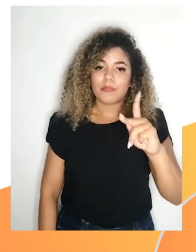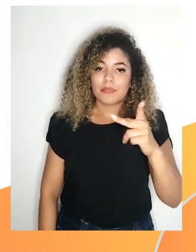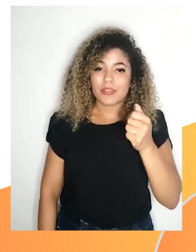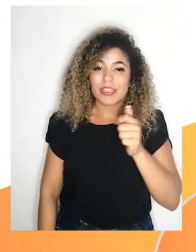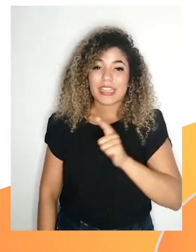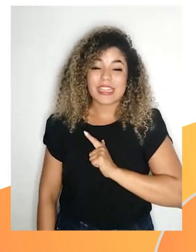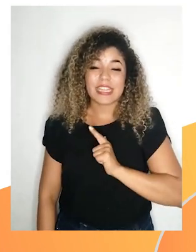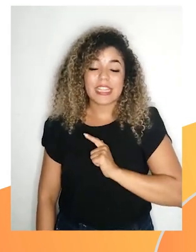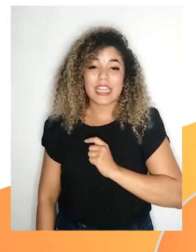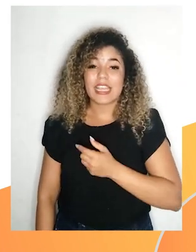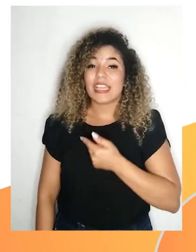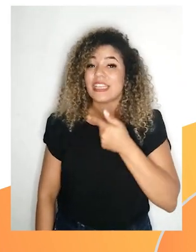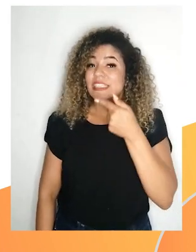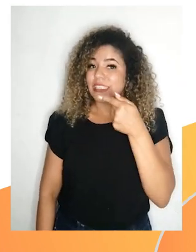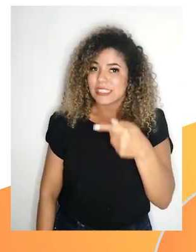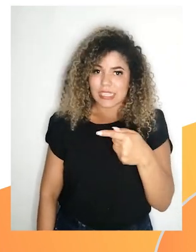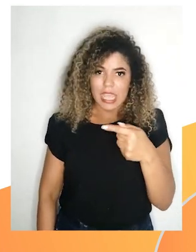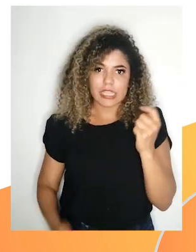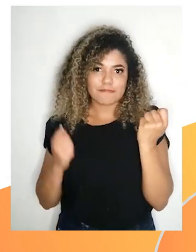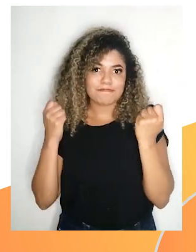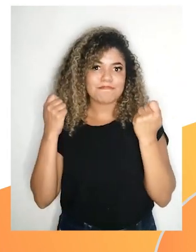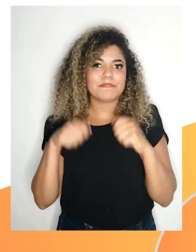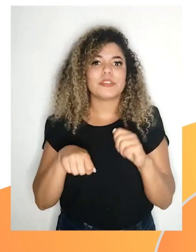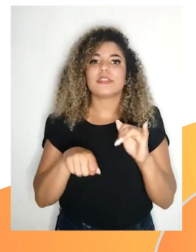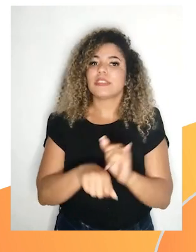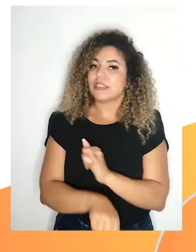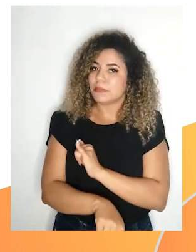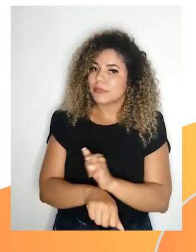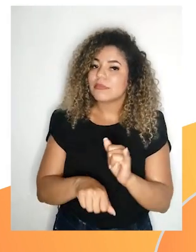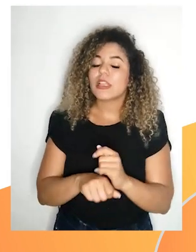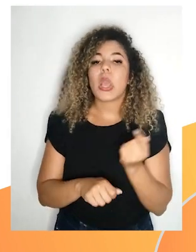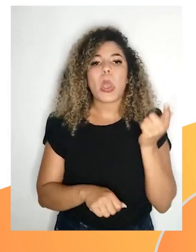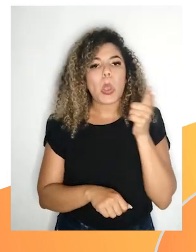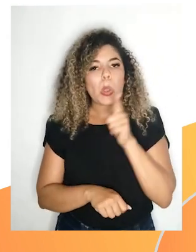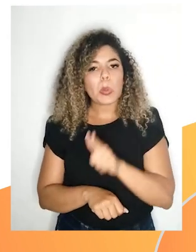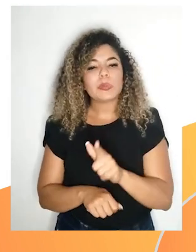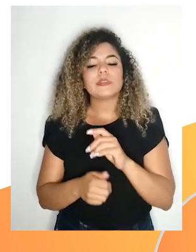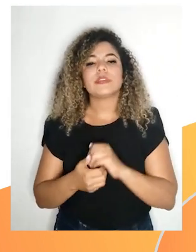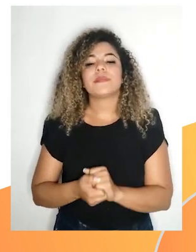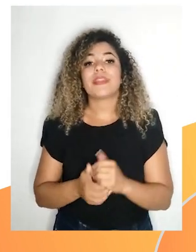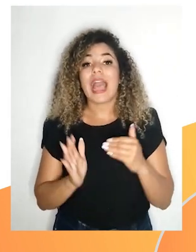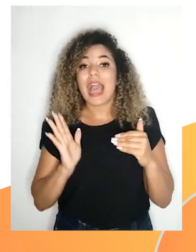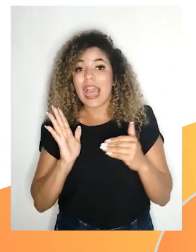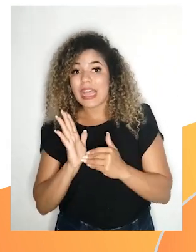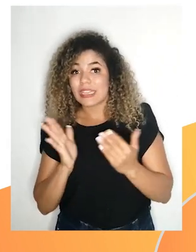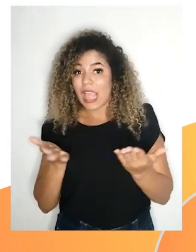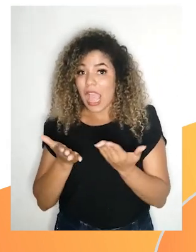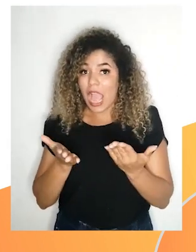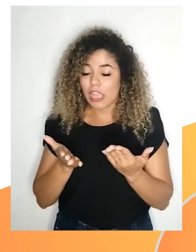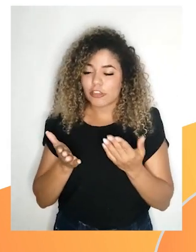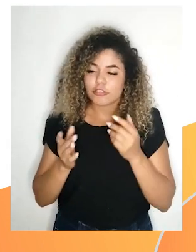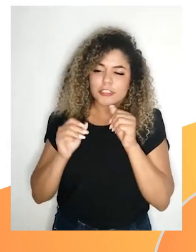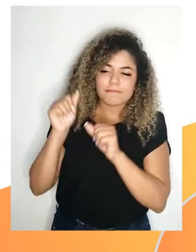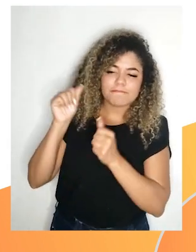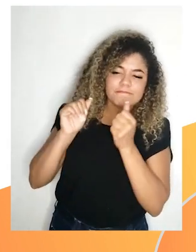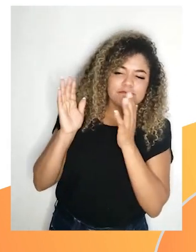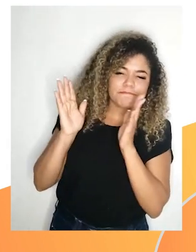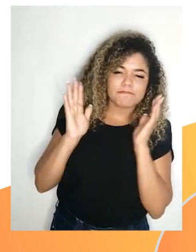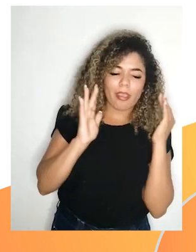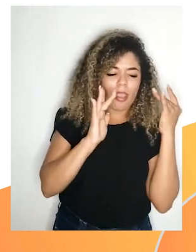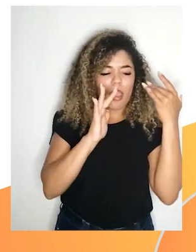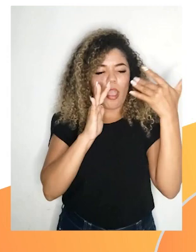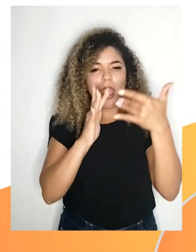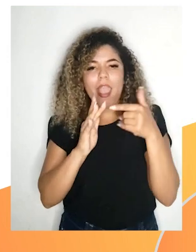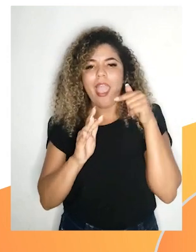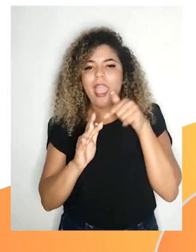3, 4, 5, 6, 7 possibilidades. Então até agora, nas nossas análises, a